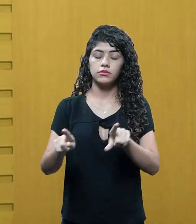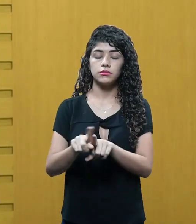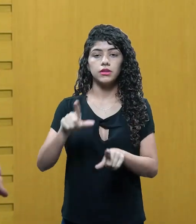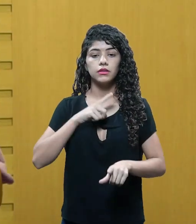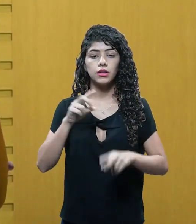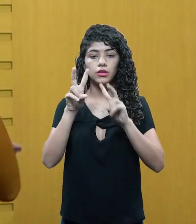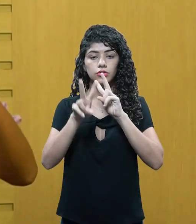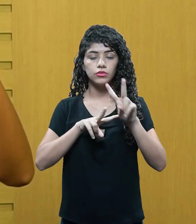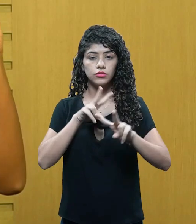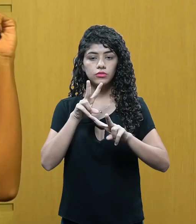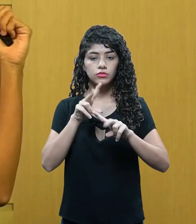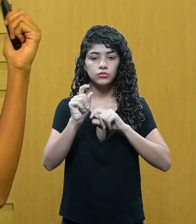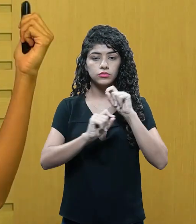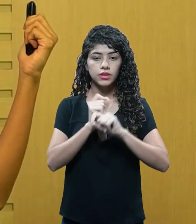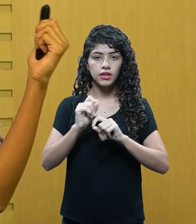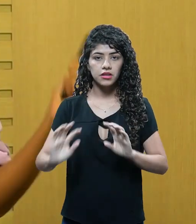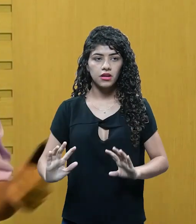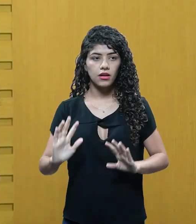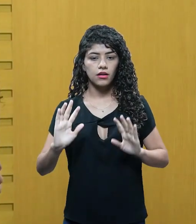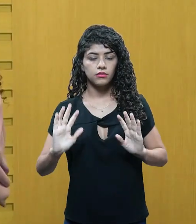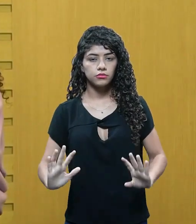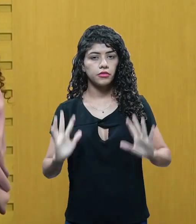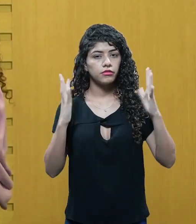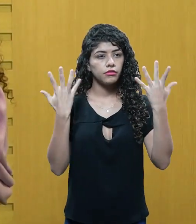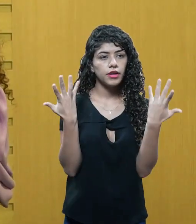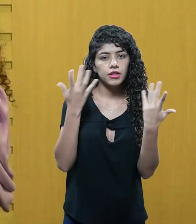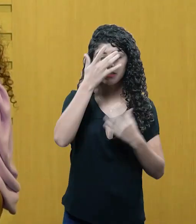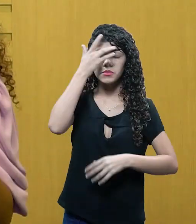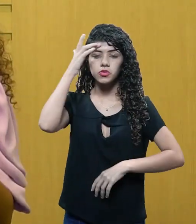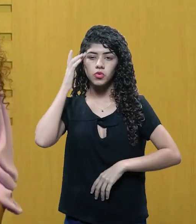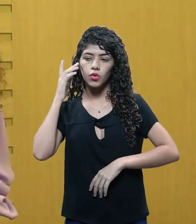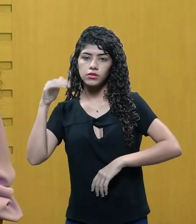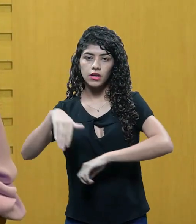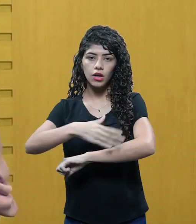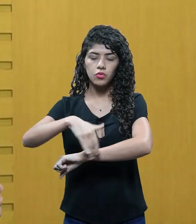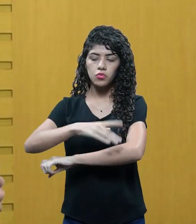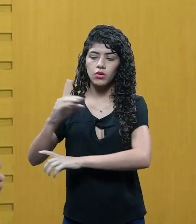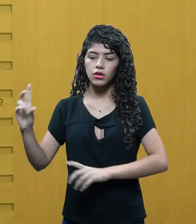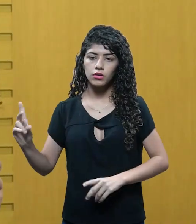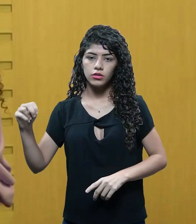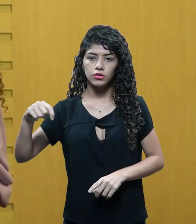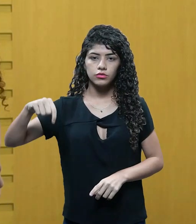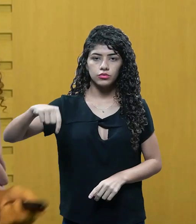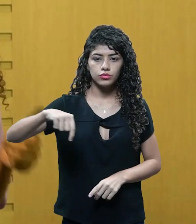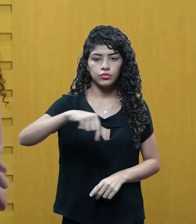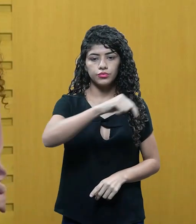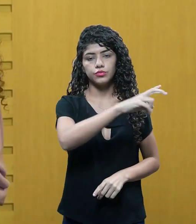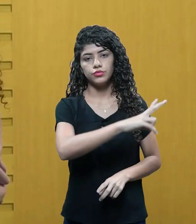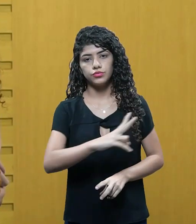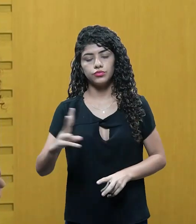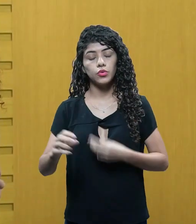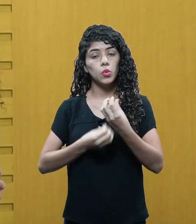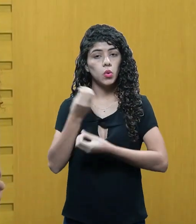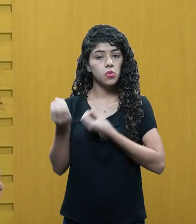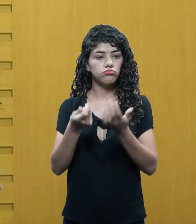a gente vê a festa do Senhor do Bonfim, as pessoas caminhando na rua. Imagine só como é que tudo isso foi